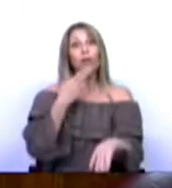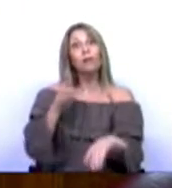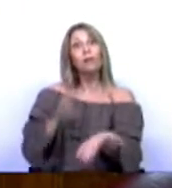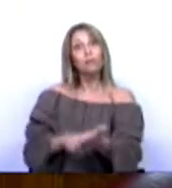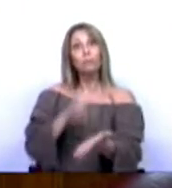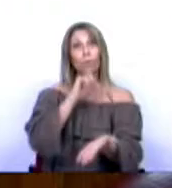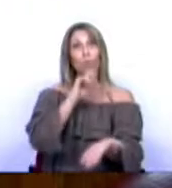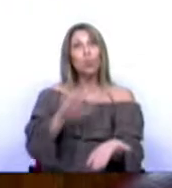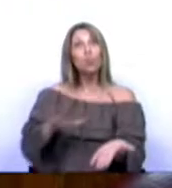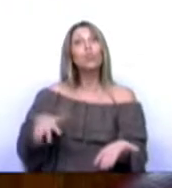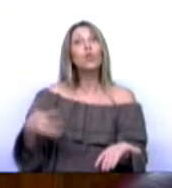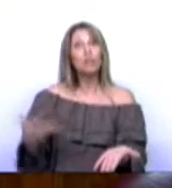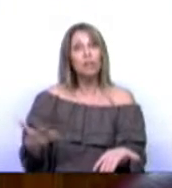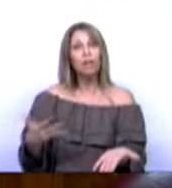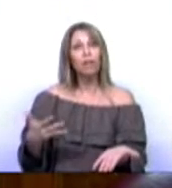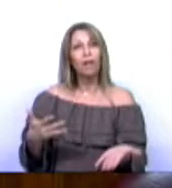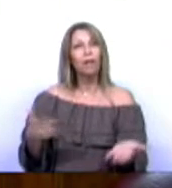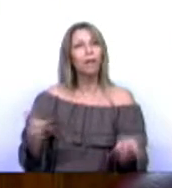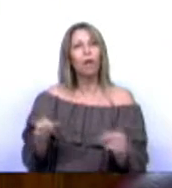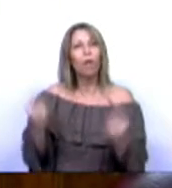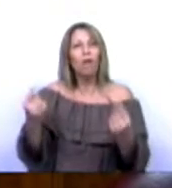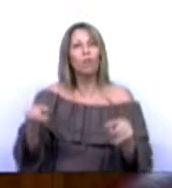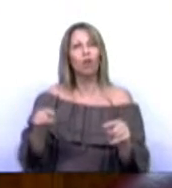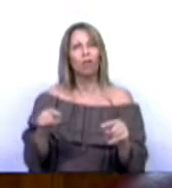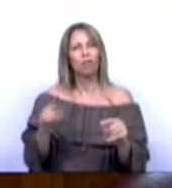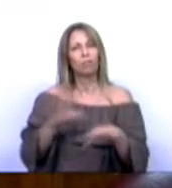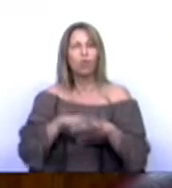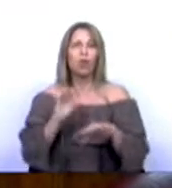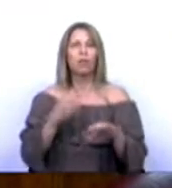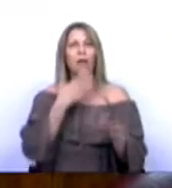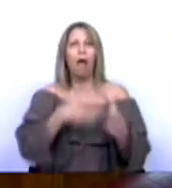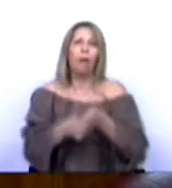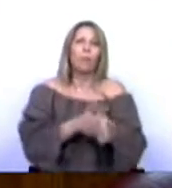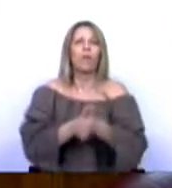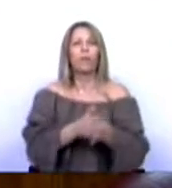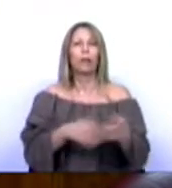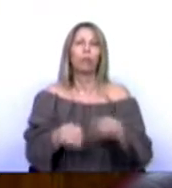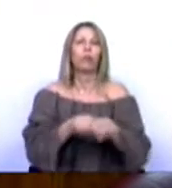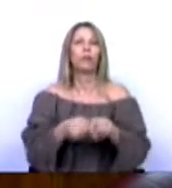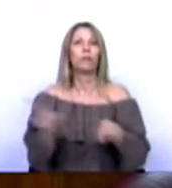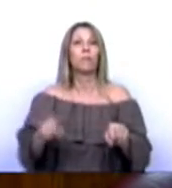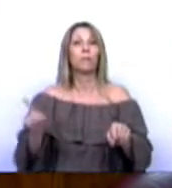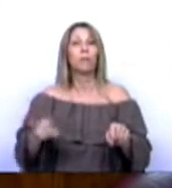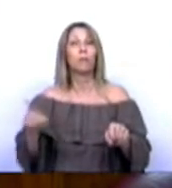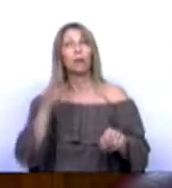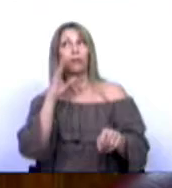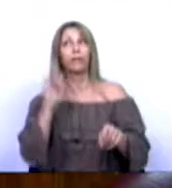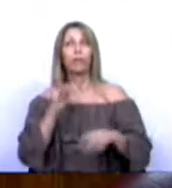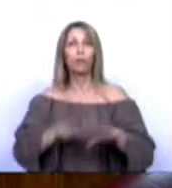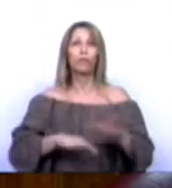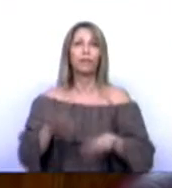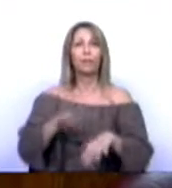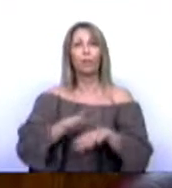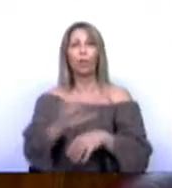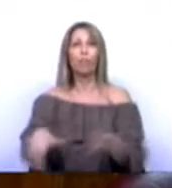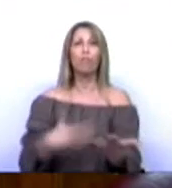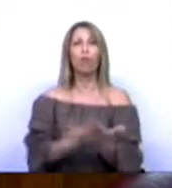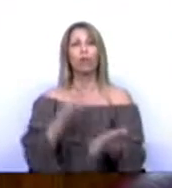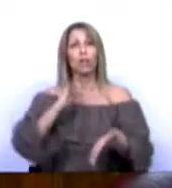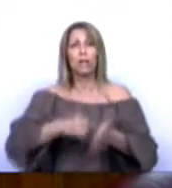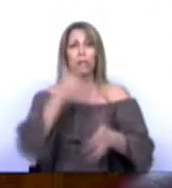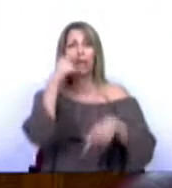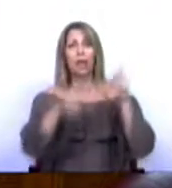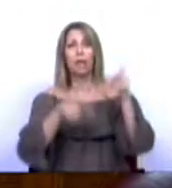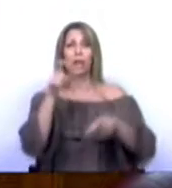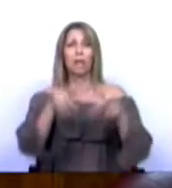só é possível não com este aproveitamento político que muitas vezes se tenta fazer deste tipo de propostas e deste tipo de necessidades das